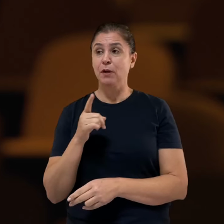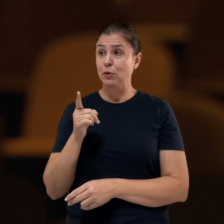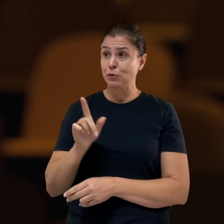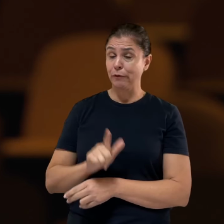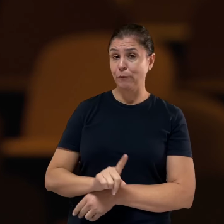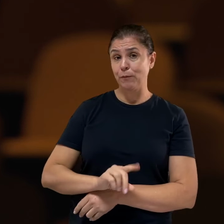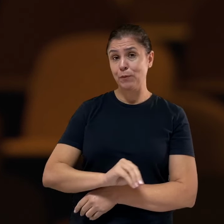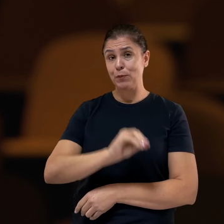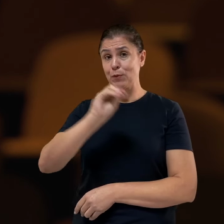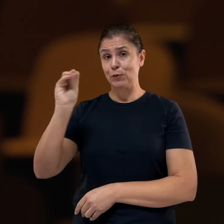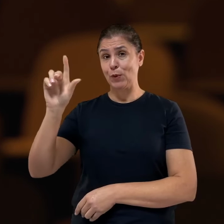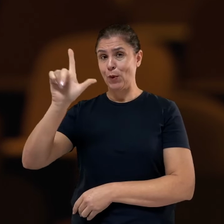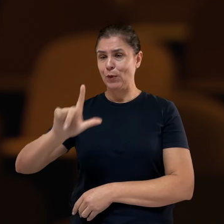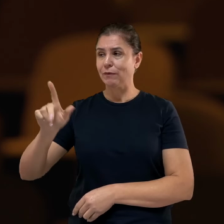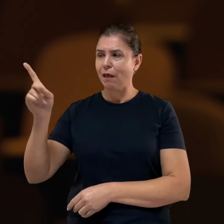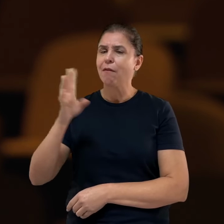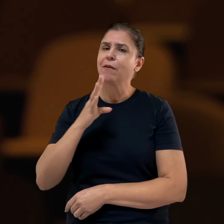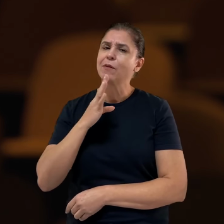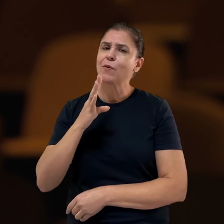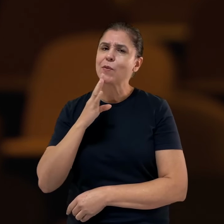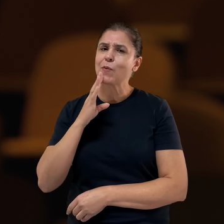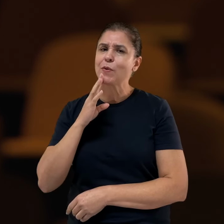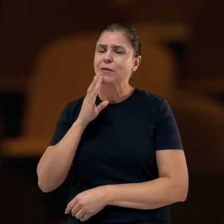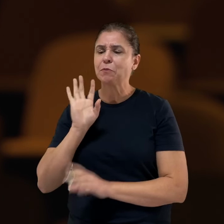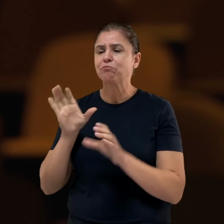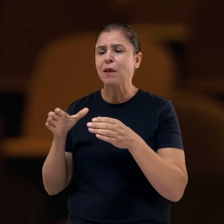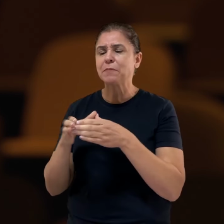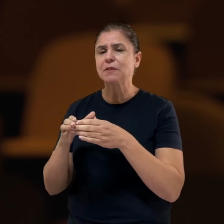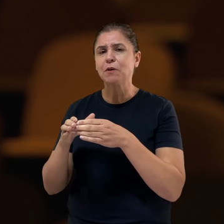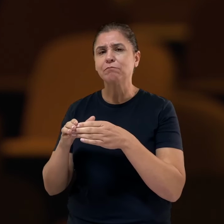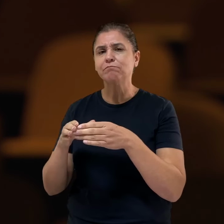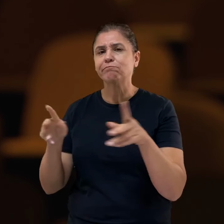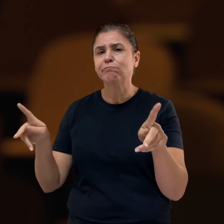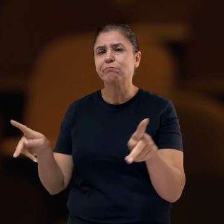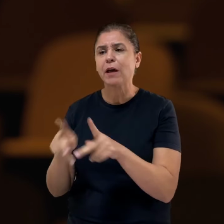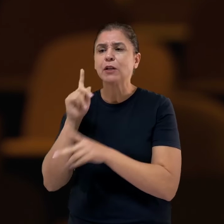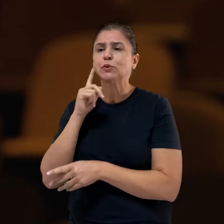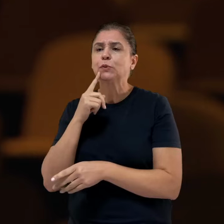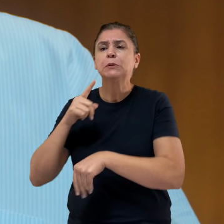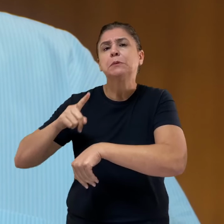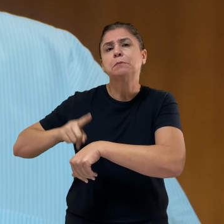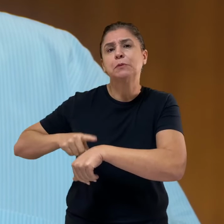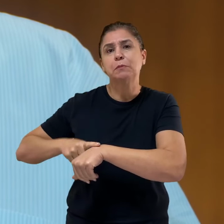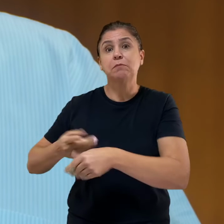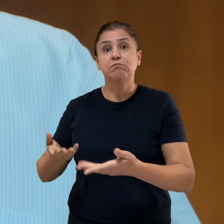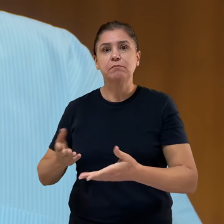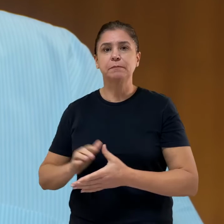O senhor foi para Londrina e conheceu a missão para surdos em que momento?